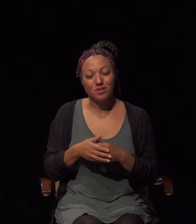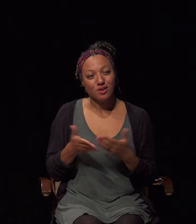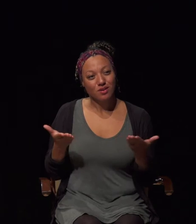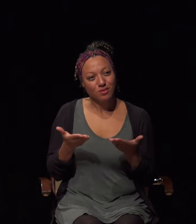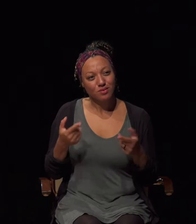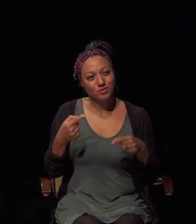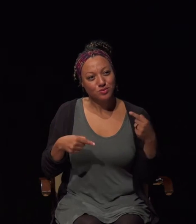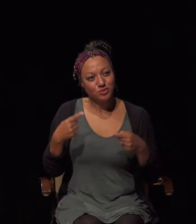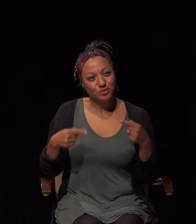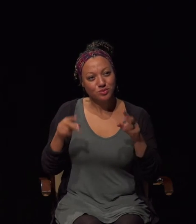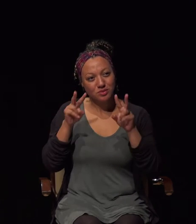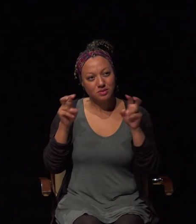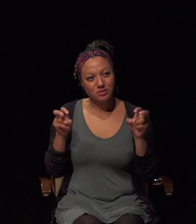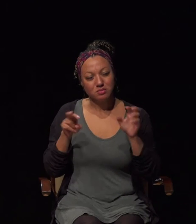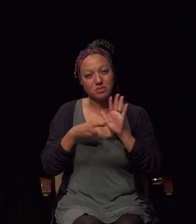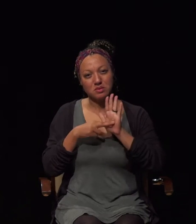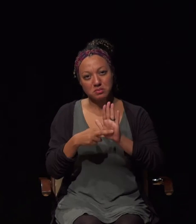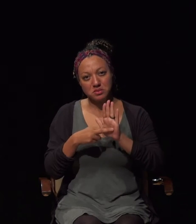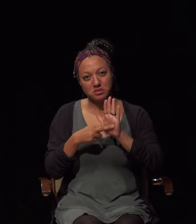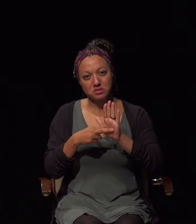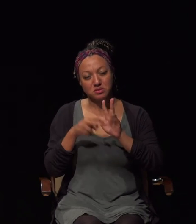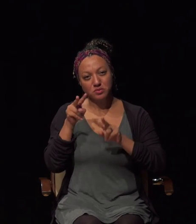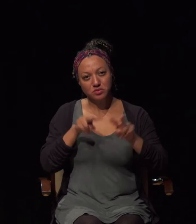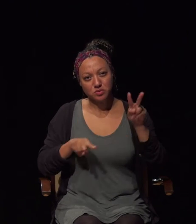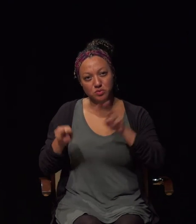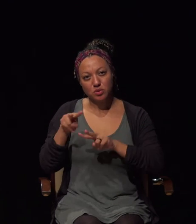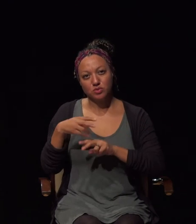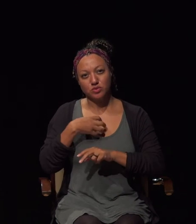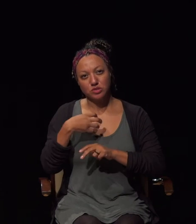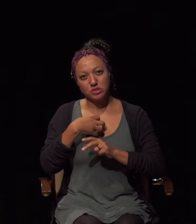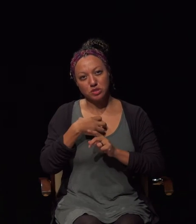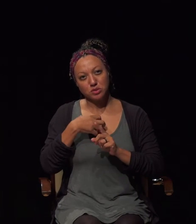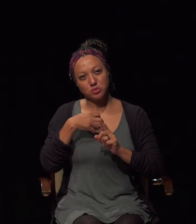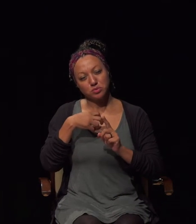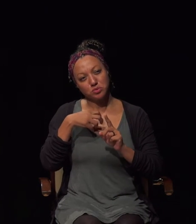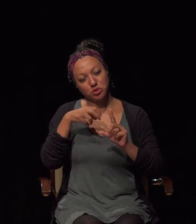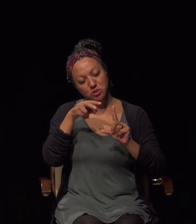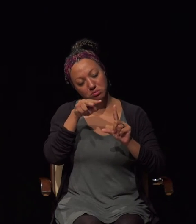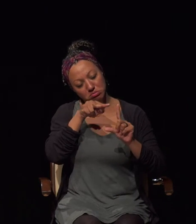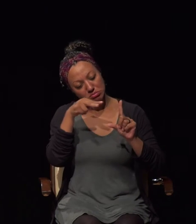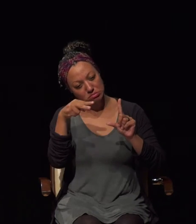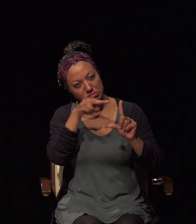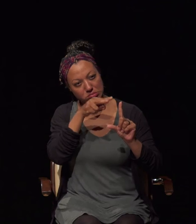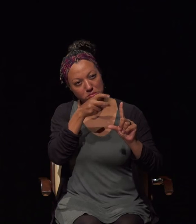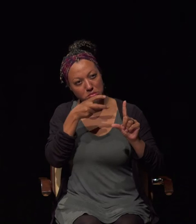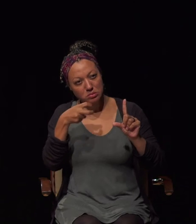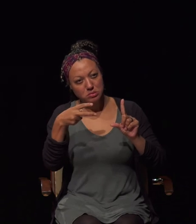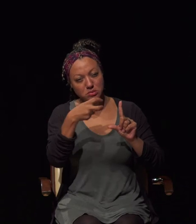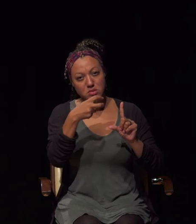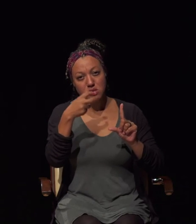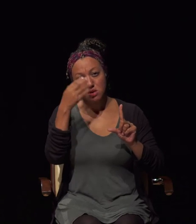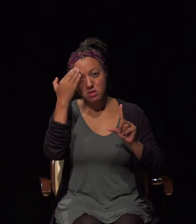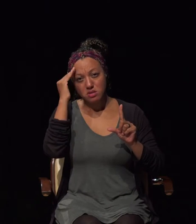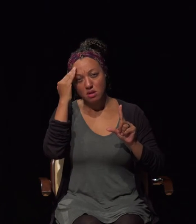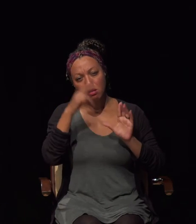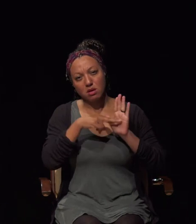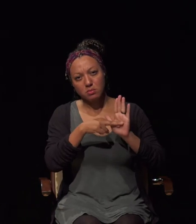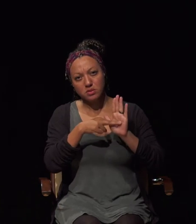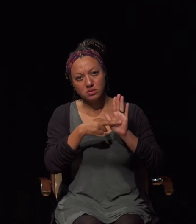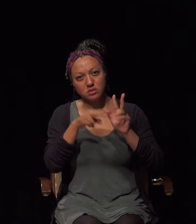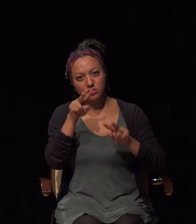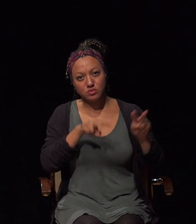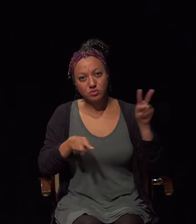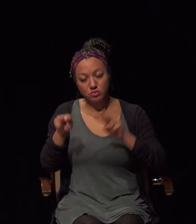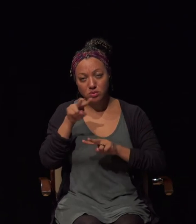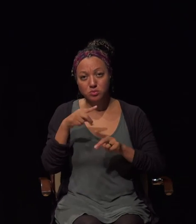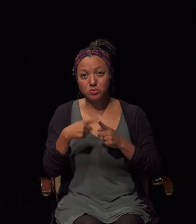aqui com vocês sobre representações visuais maneiras de ler olhar e entender essas representações visuais que